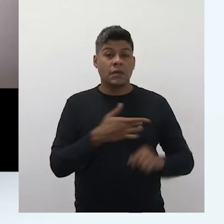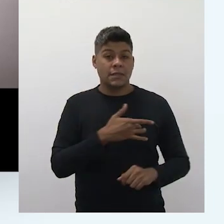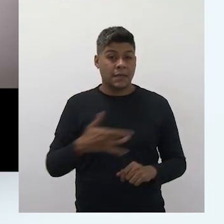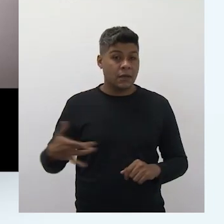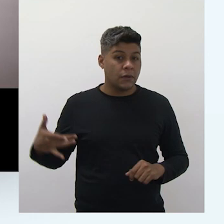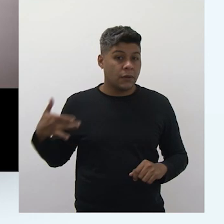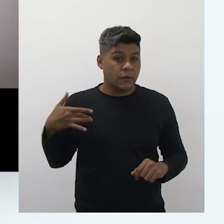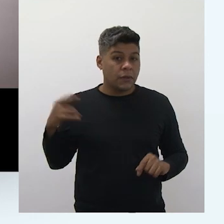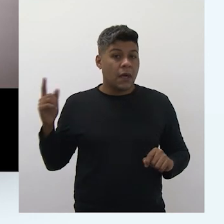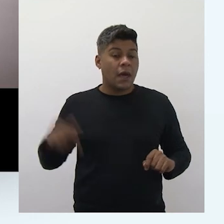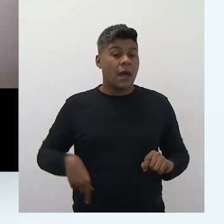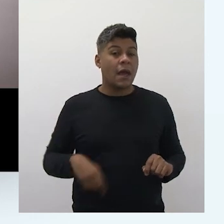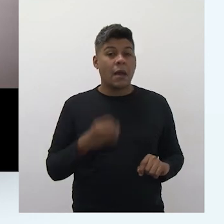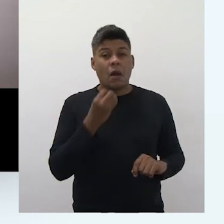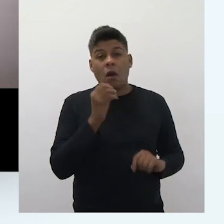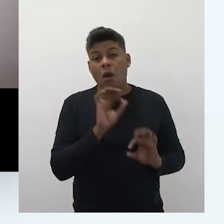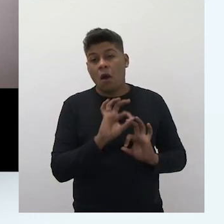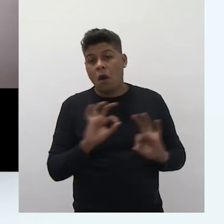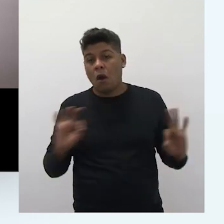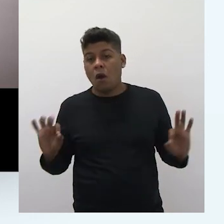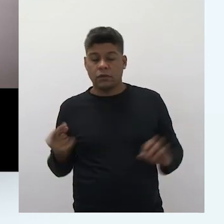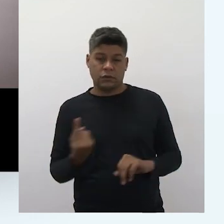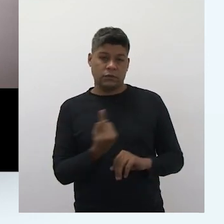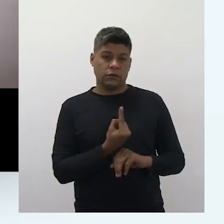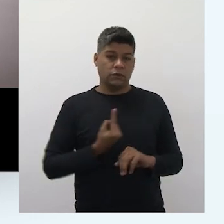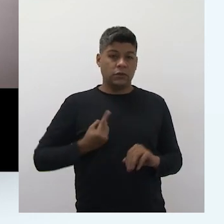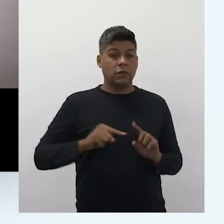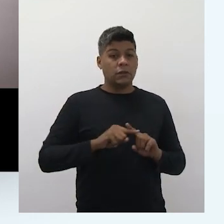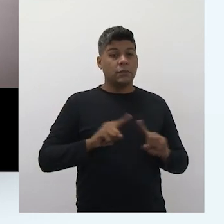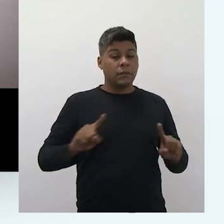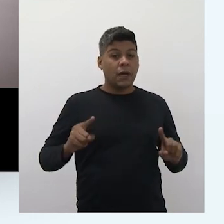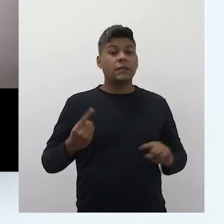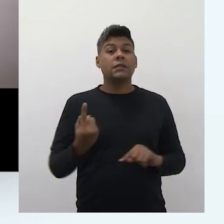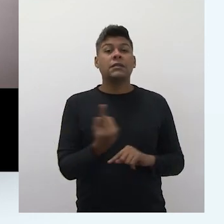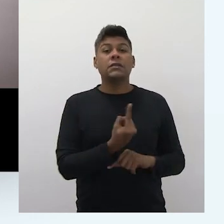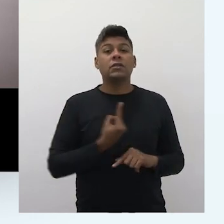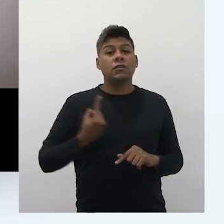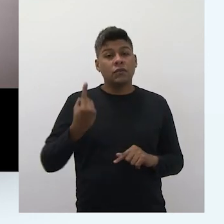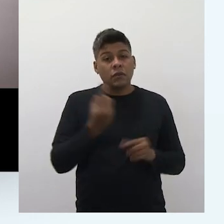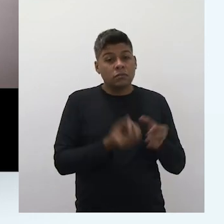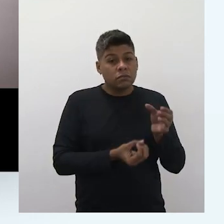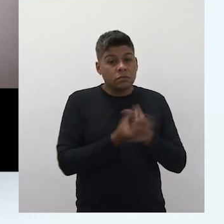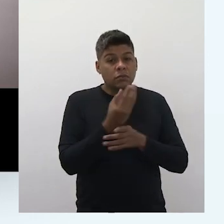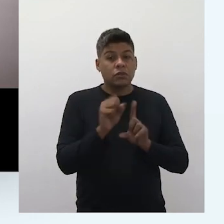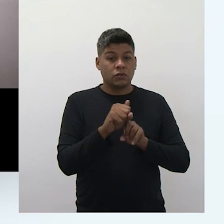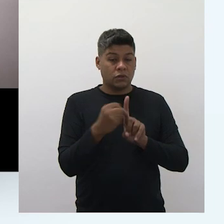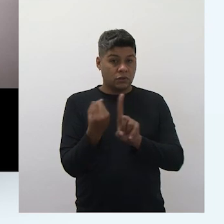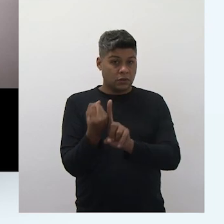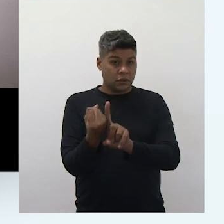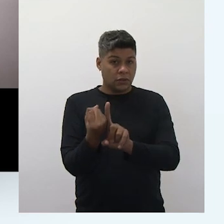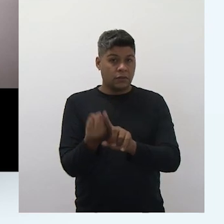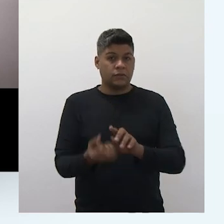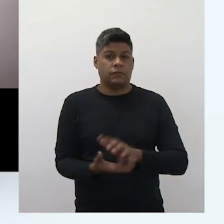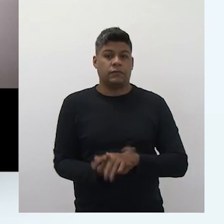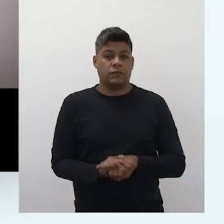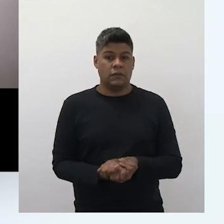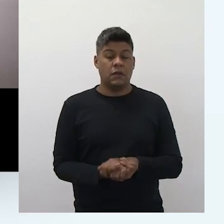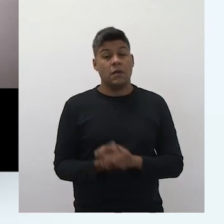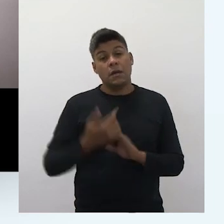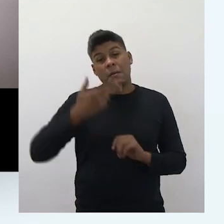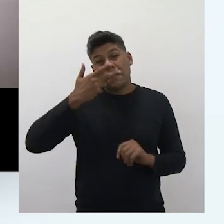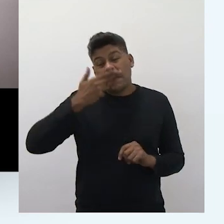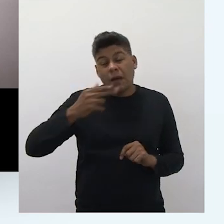saúde é um bem individual, mas é um bem individual que se constrói socialmente. Me